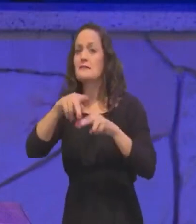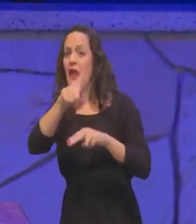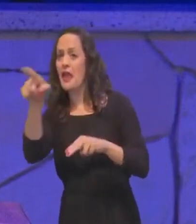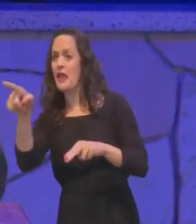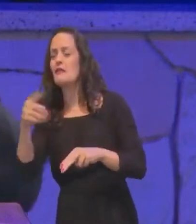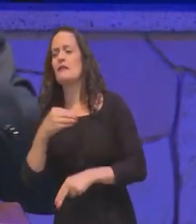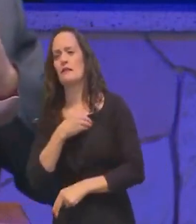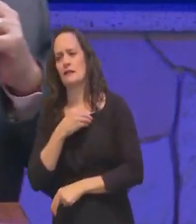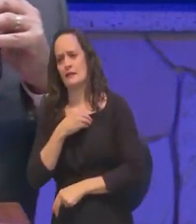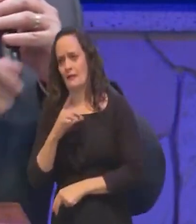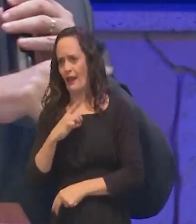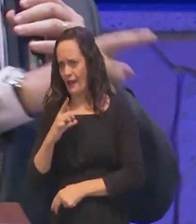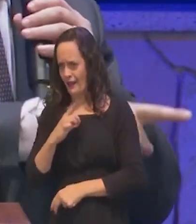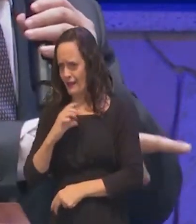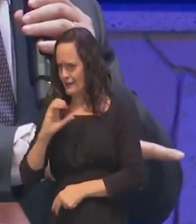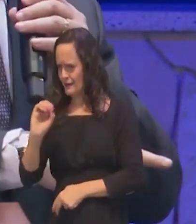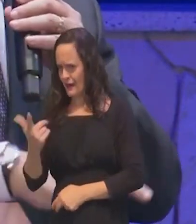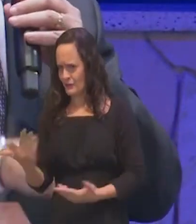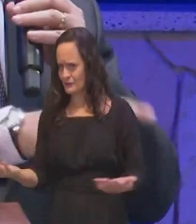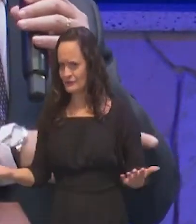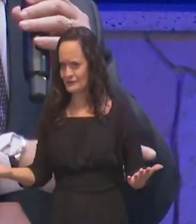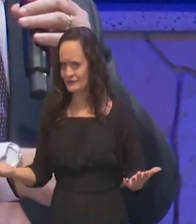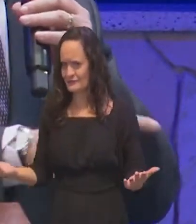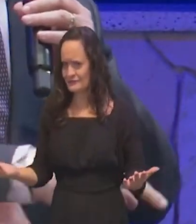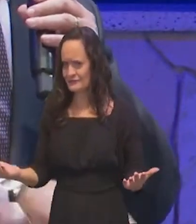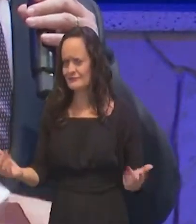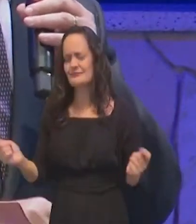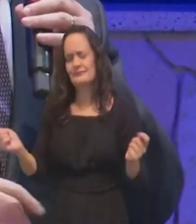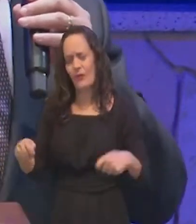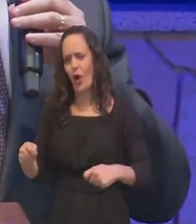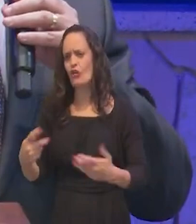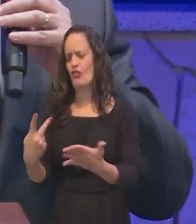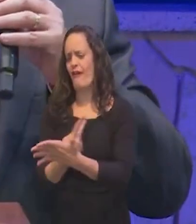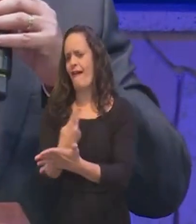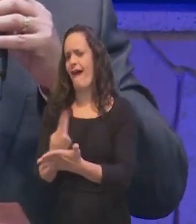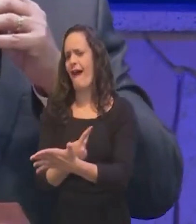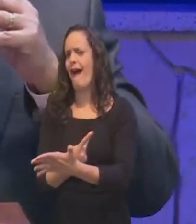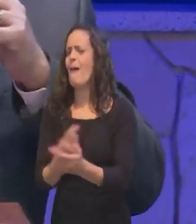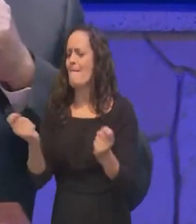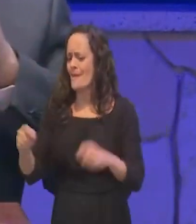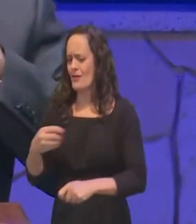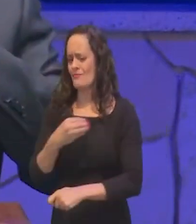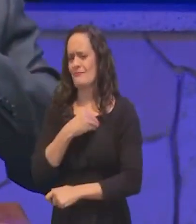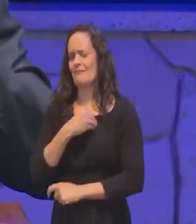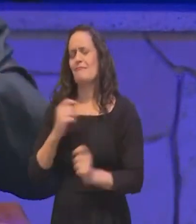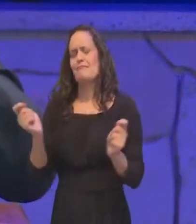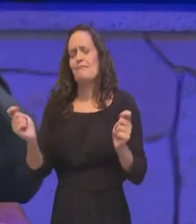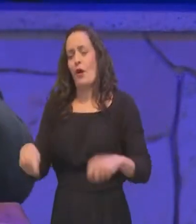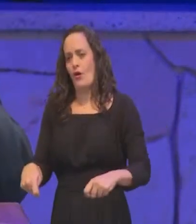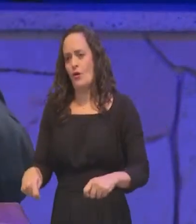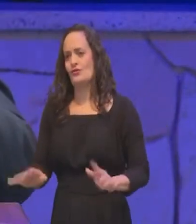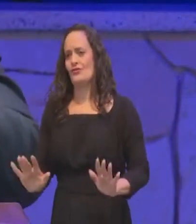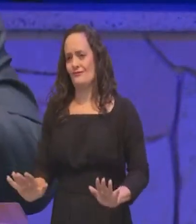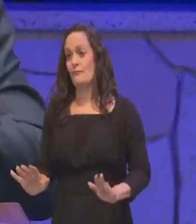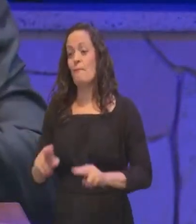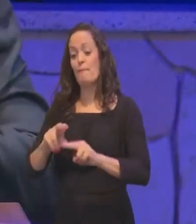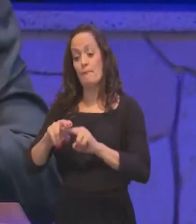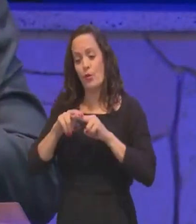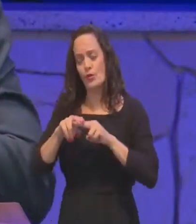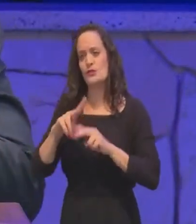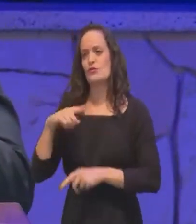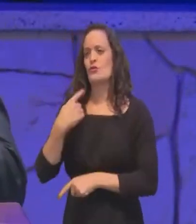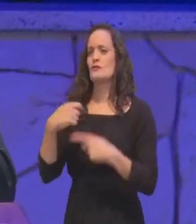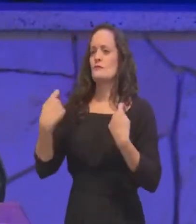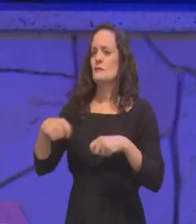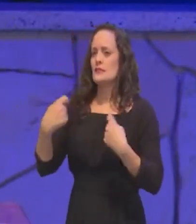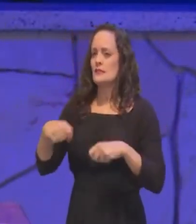nós podemos estar sujeitos ao erro e ao pecado. E é por isso que nós precisamos do Espírito Santo